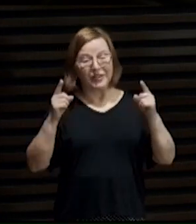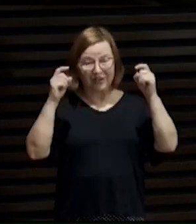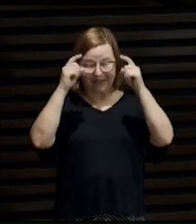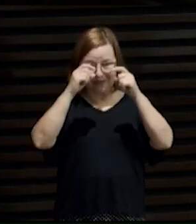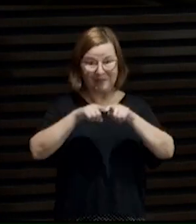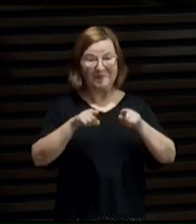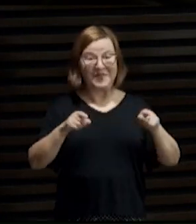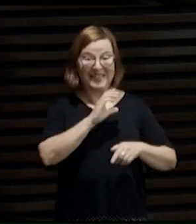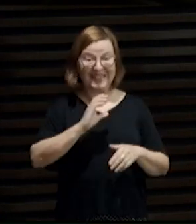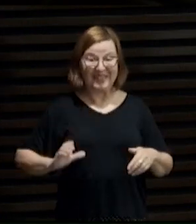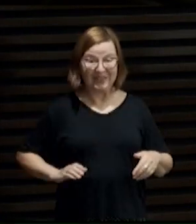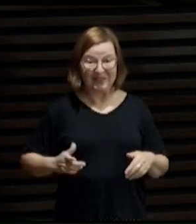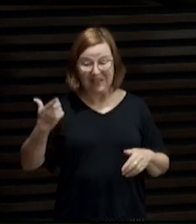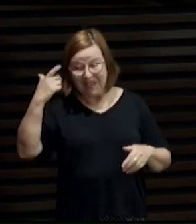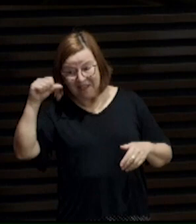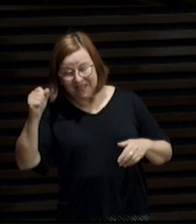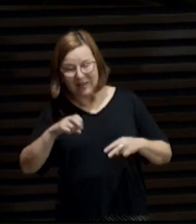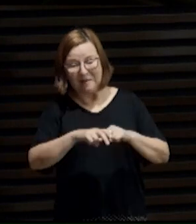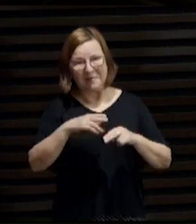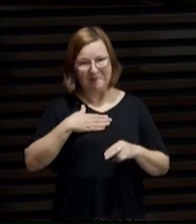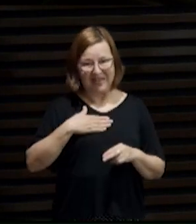A nossa casa está livre do pecado.